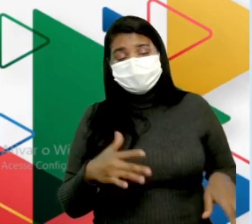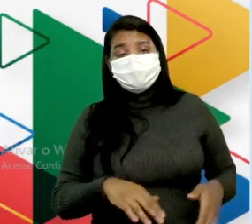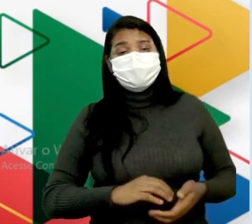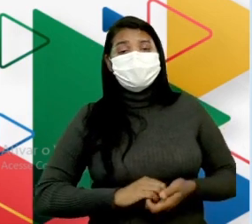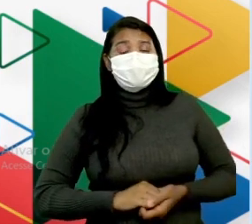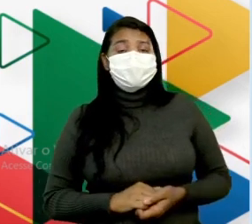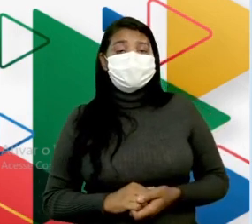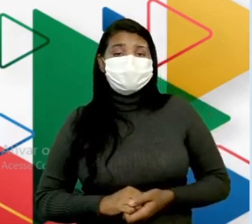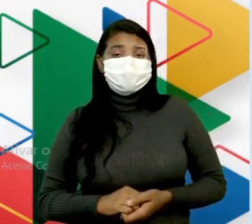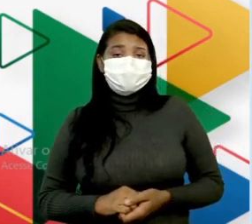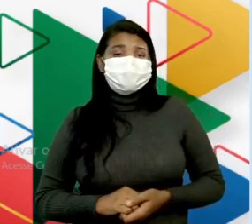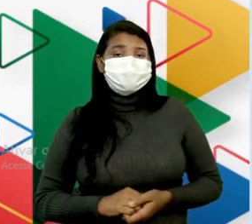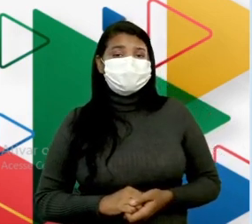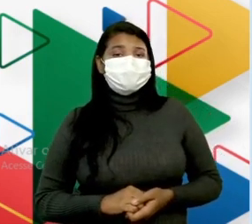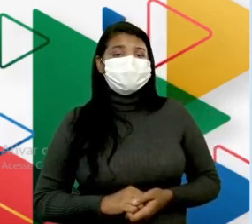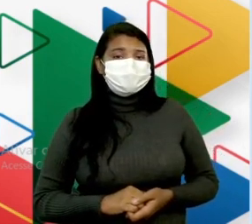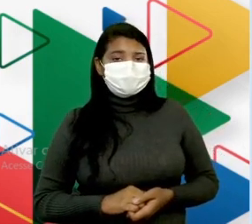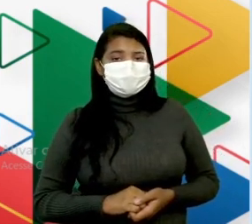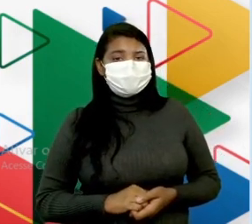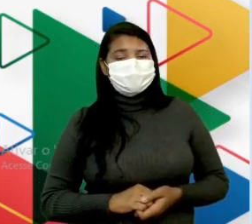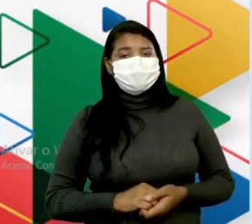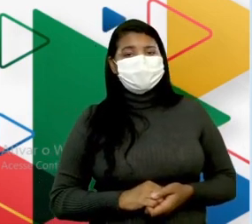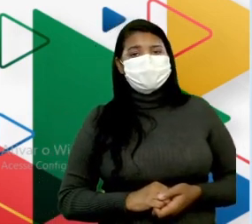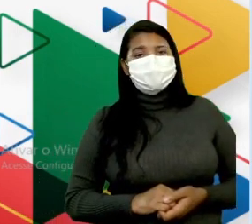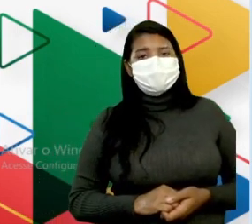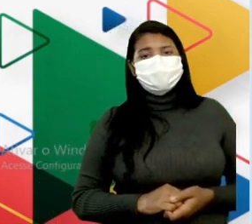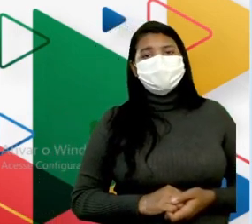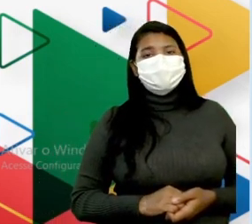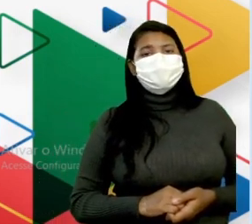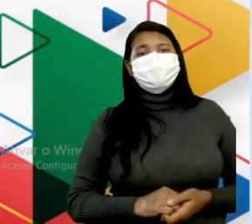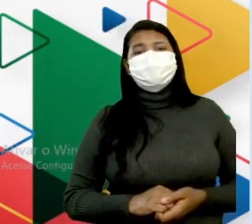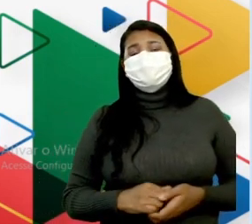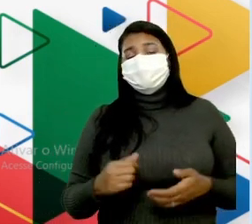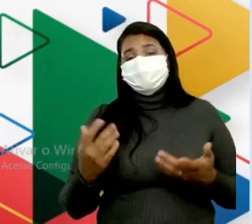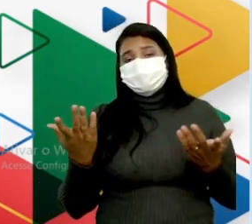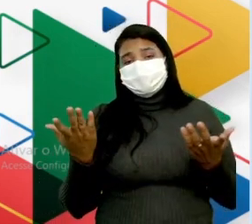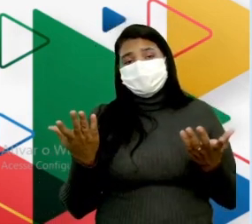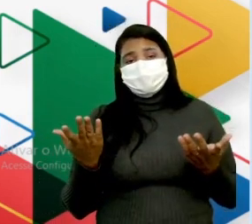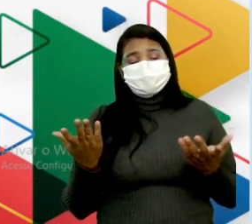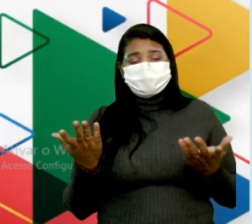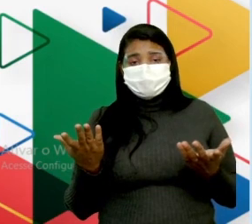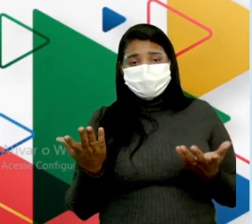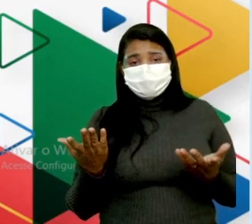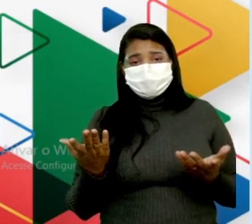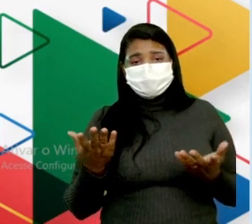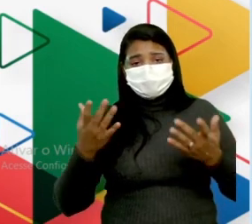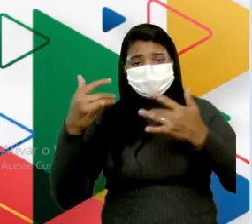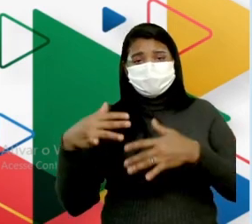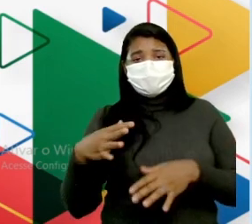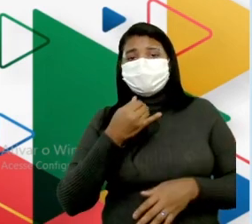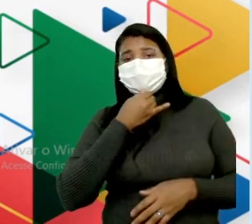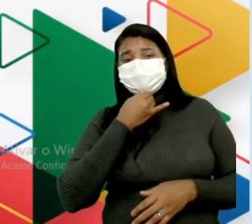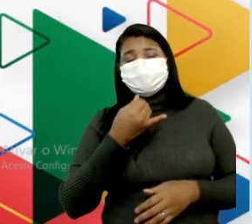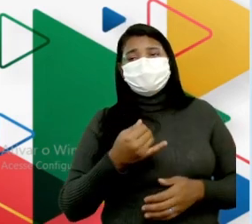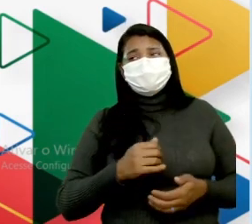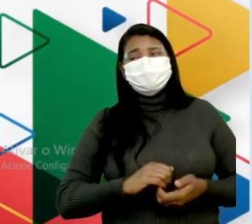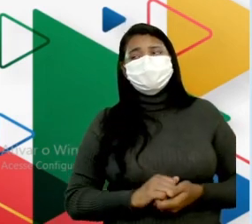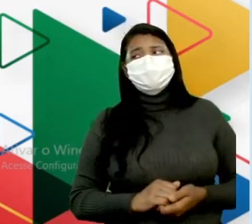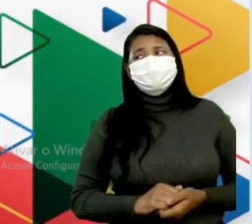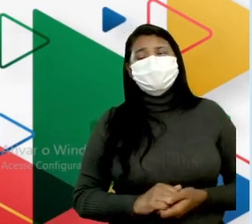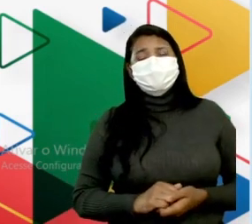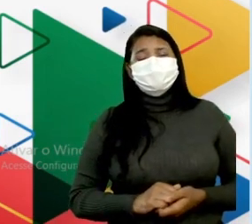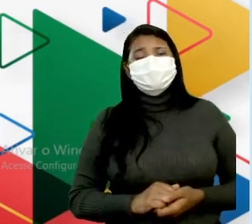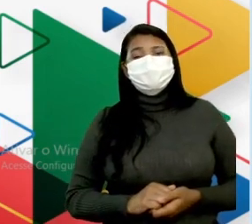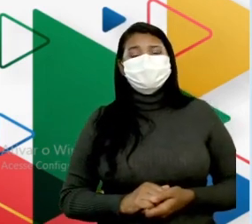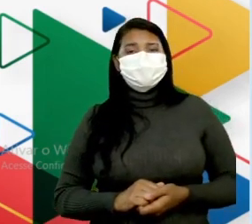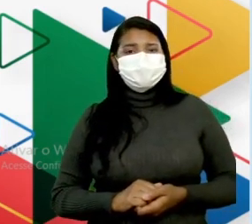No, they weren't. Afirmativo, negativo. Yes, she was. Was she rich? Ela é rica? Yes, she